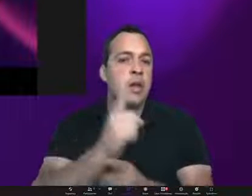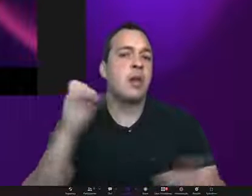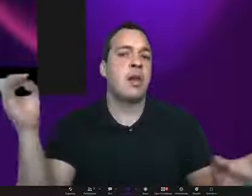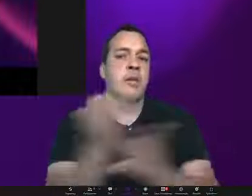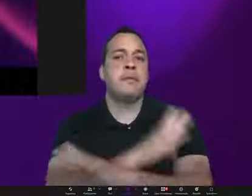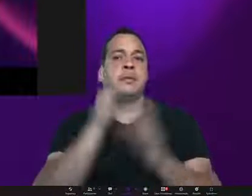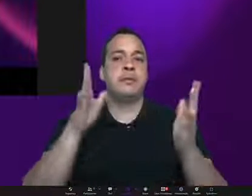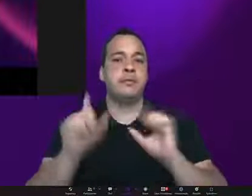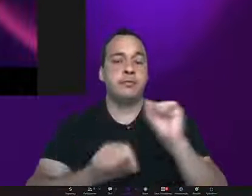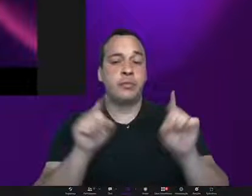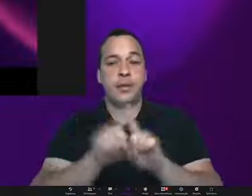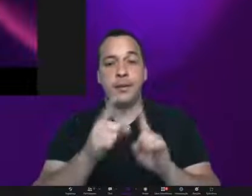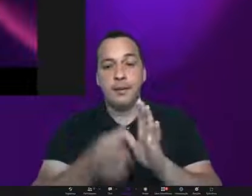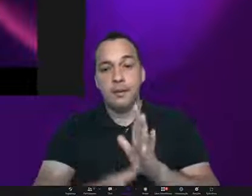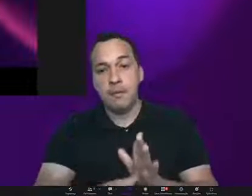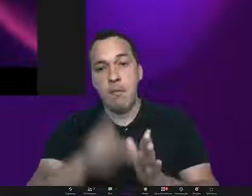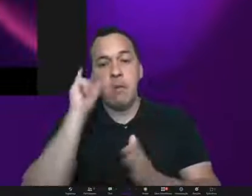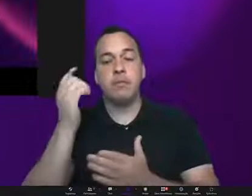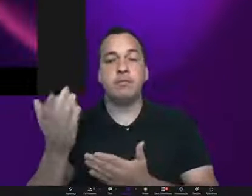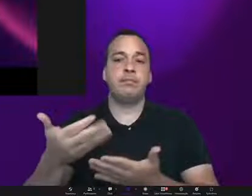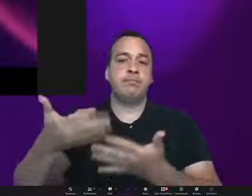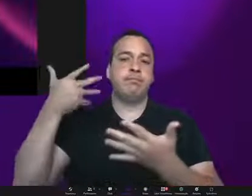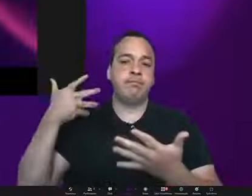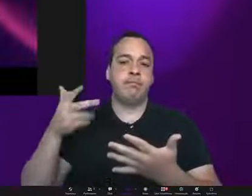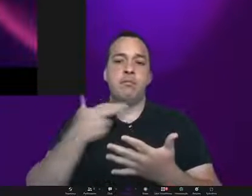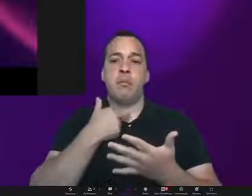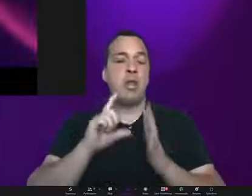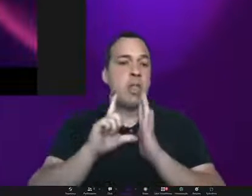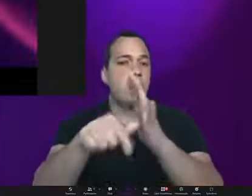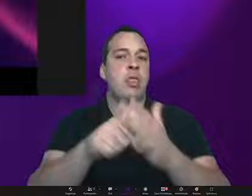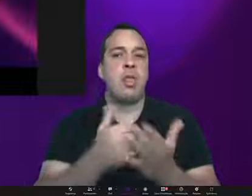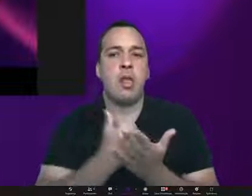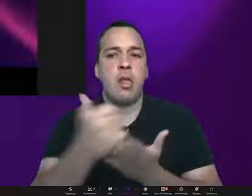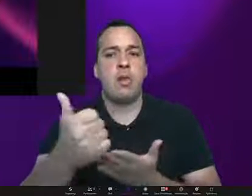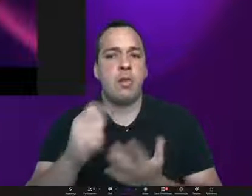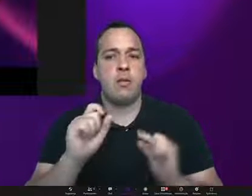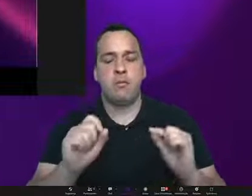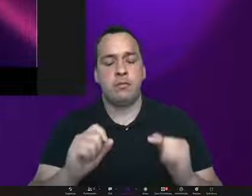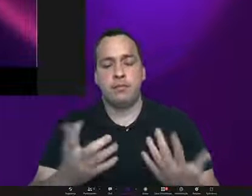Então, a gente tem que diagnosticar isso muito antes de acontecer.